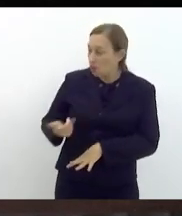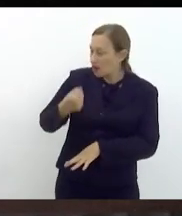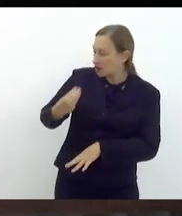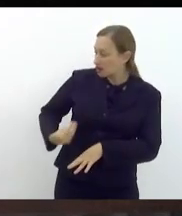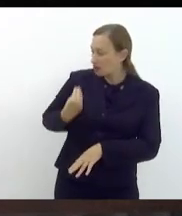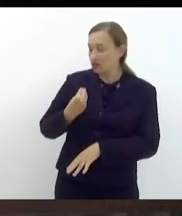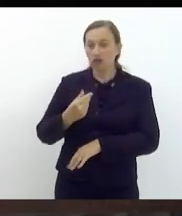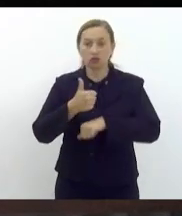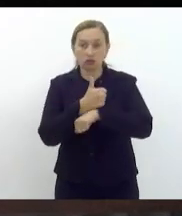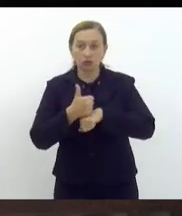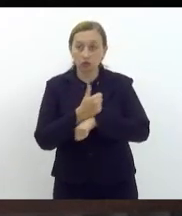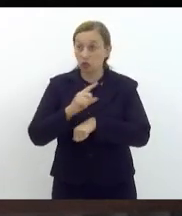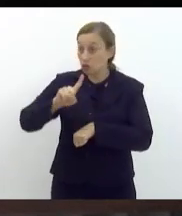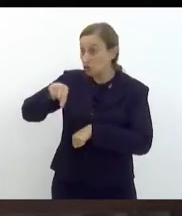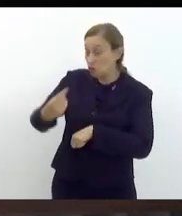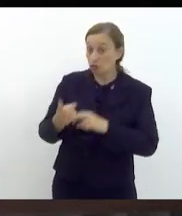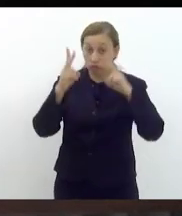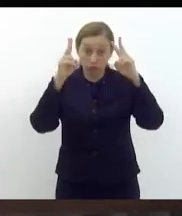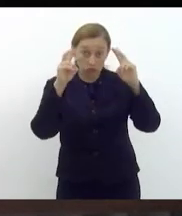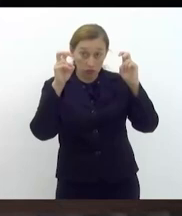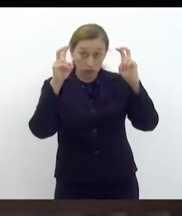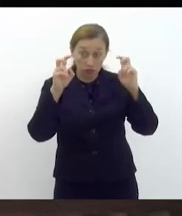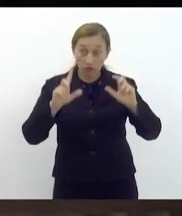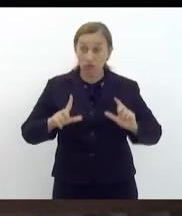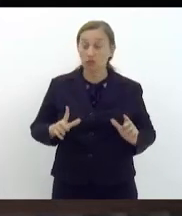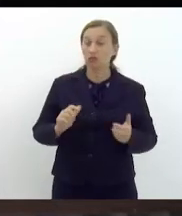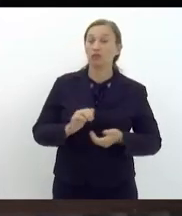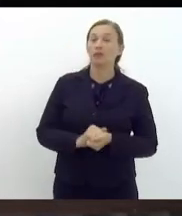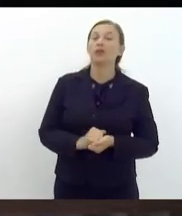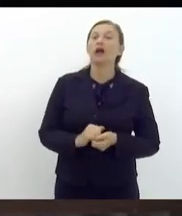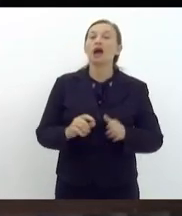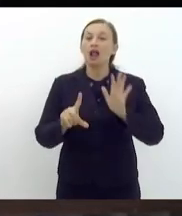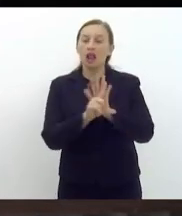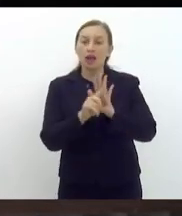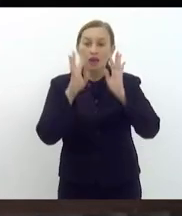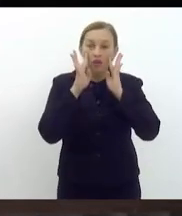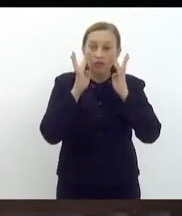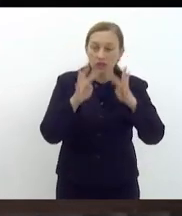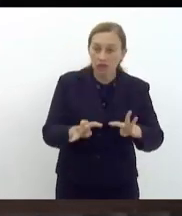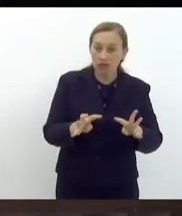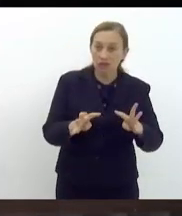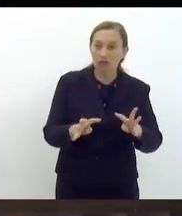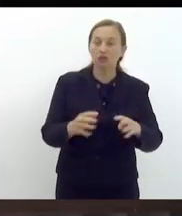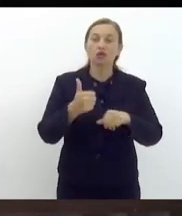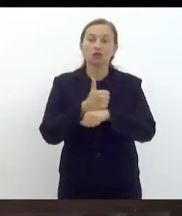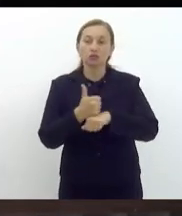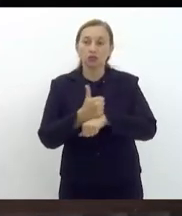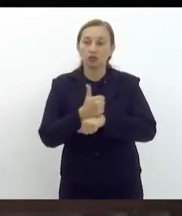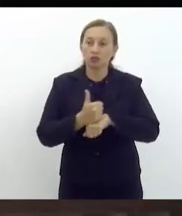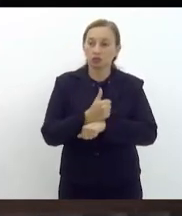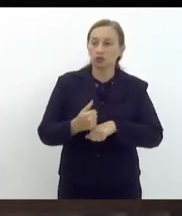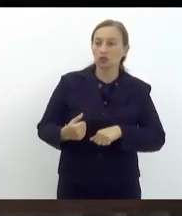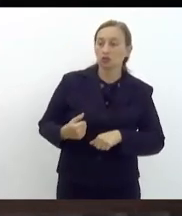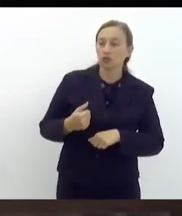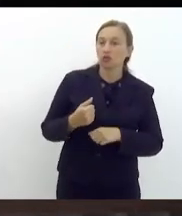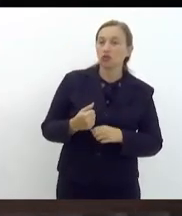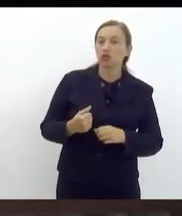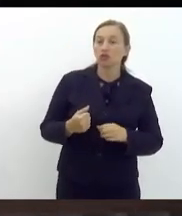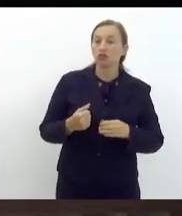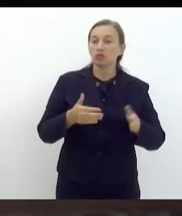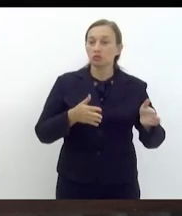profissional, entre outras ações. A lei também estabelece atenção para os profissionais com quadro de depressão